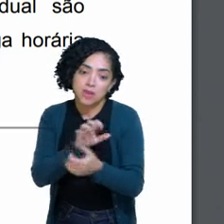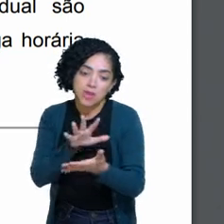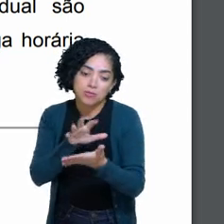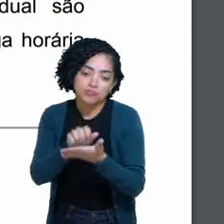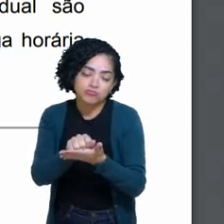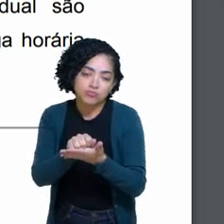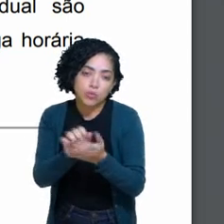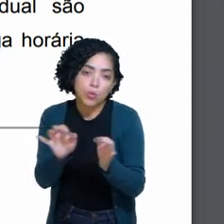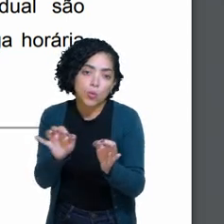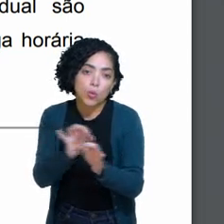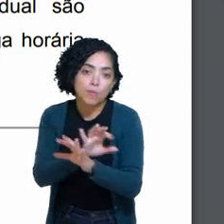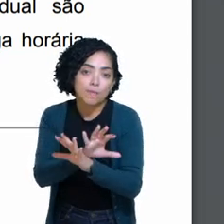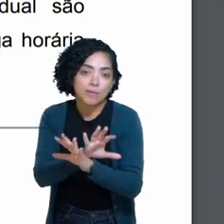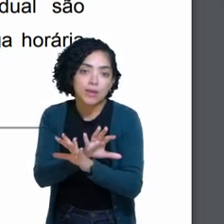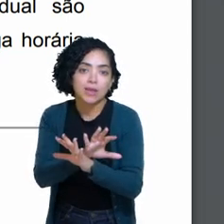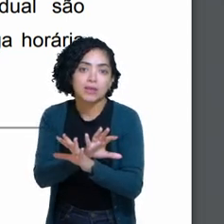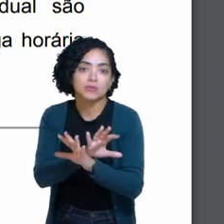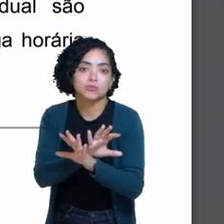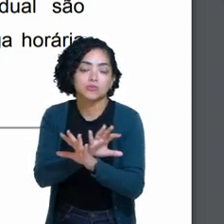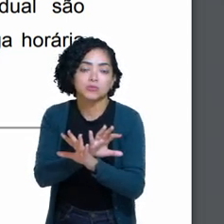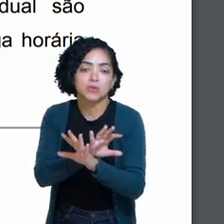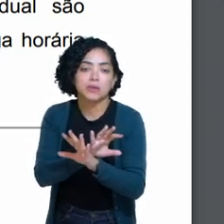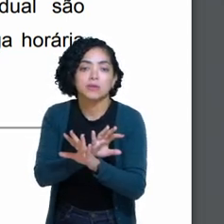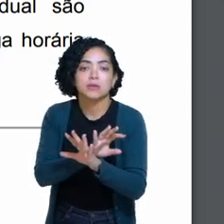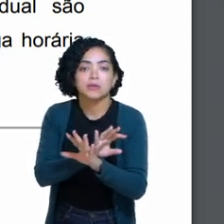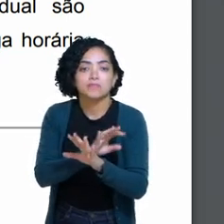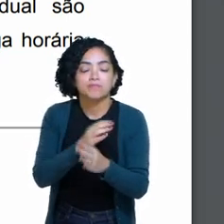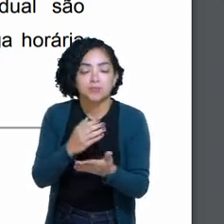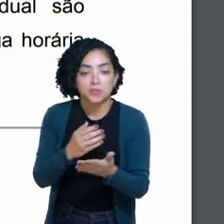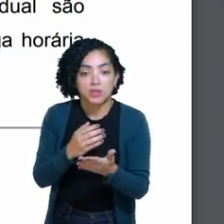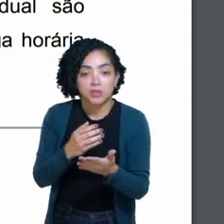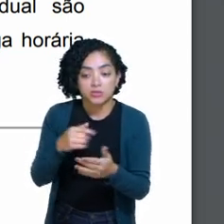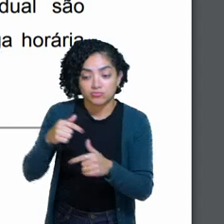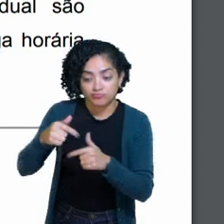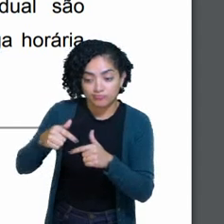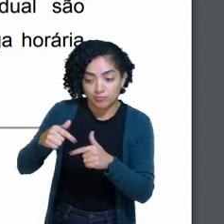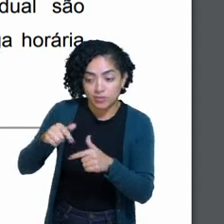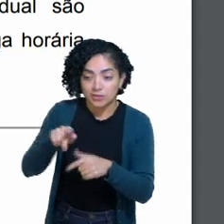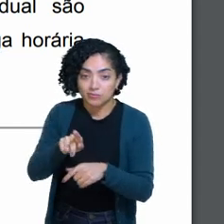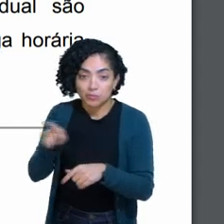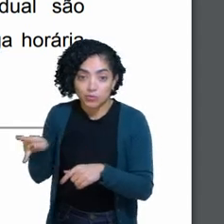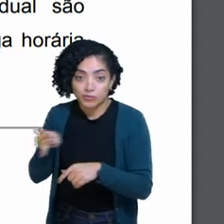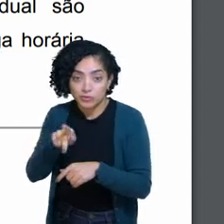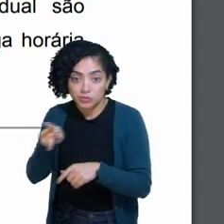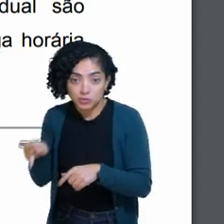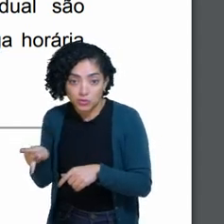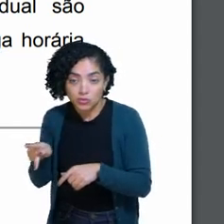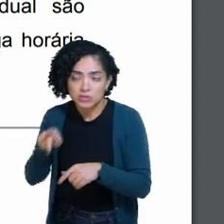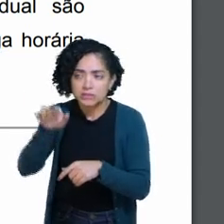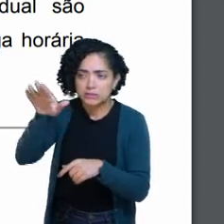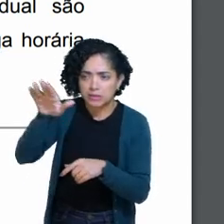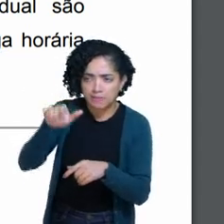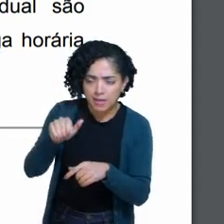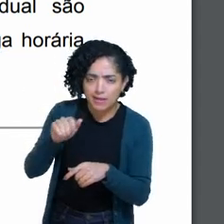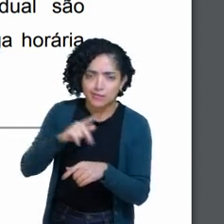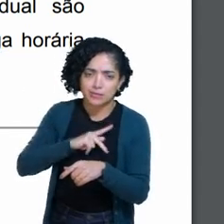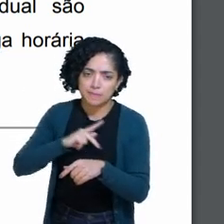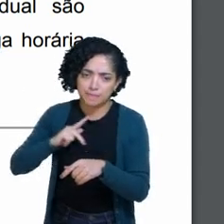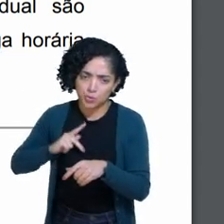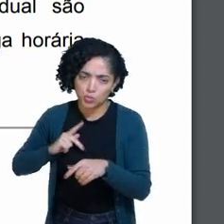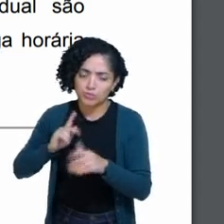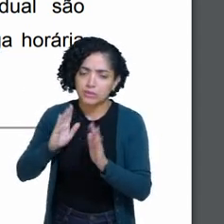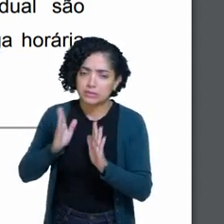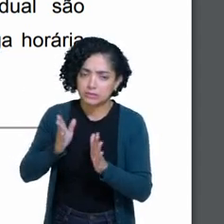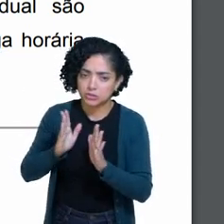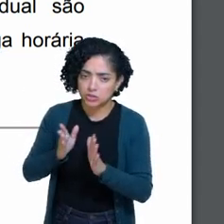completo do quadro de professores mesmo após frequentes chamadas públicas e aqui